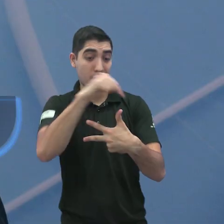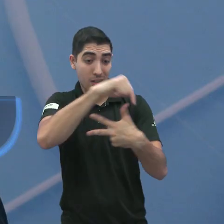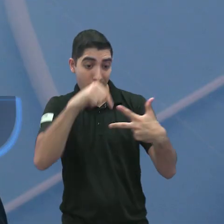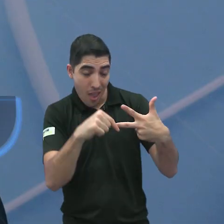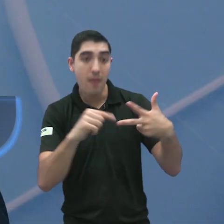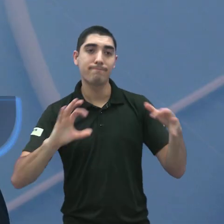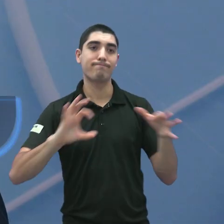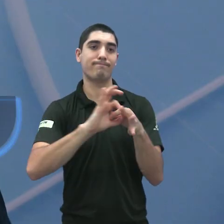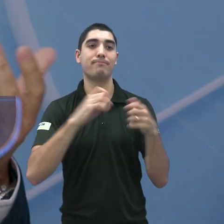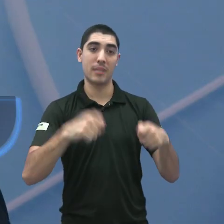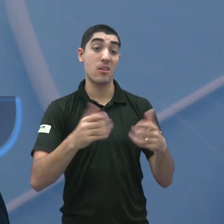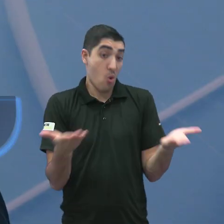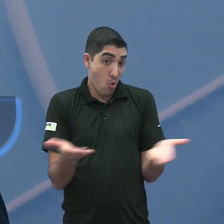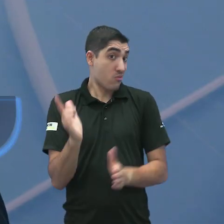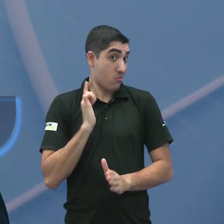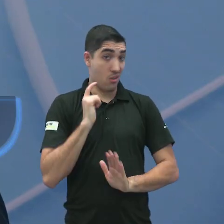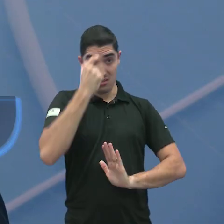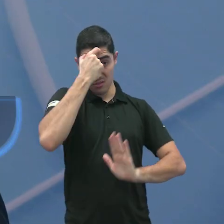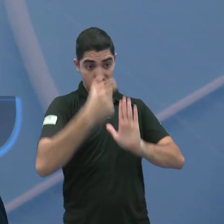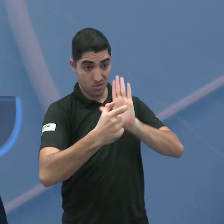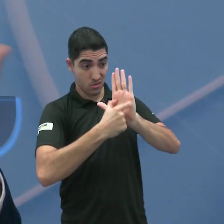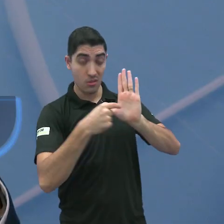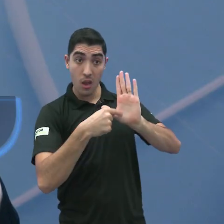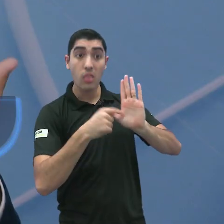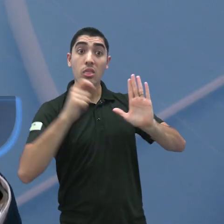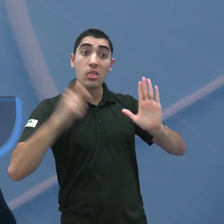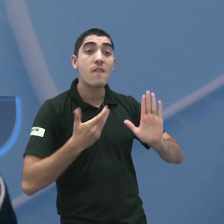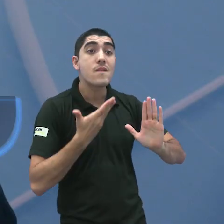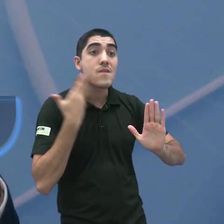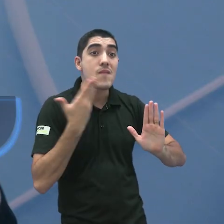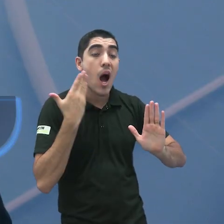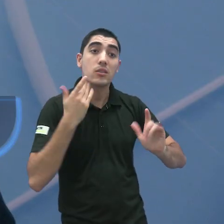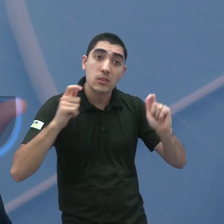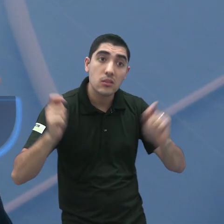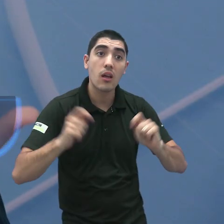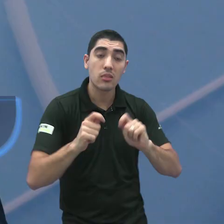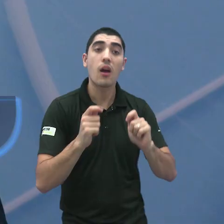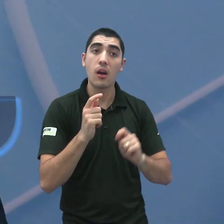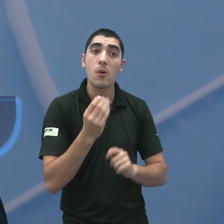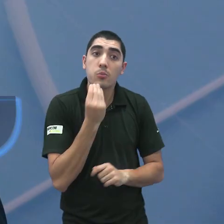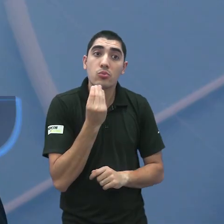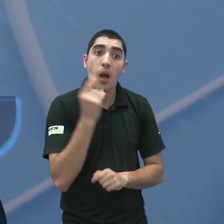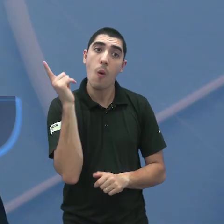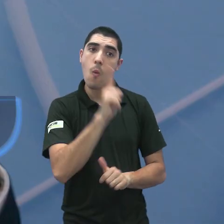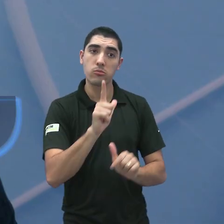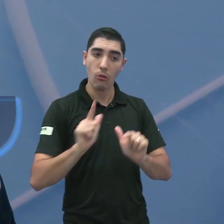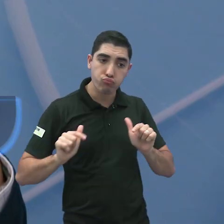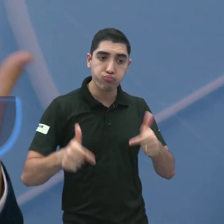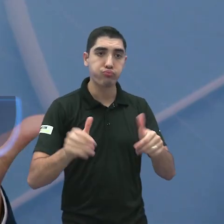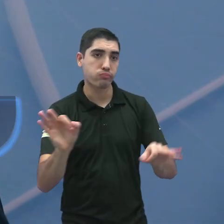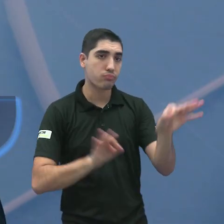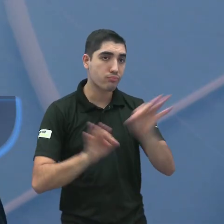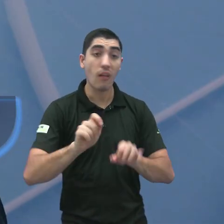é importante. E acho que com a inteligência artificial isso torna cada vez mais possível e próximo né,